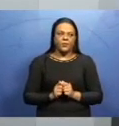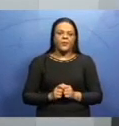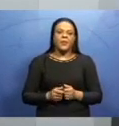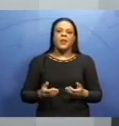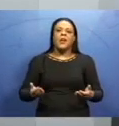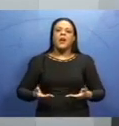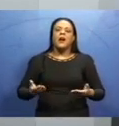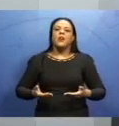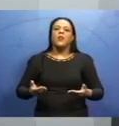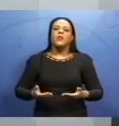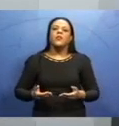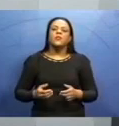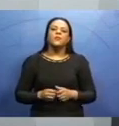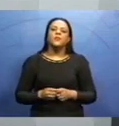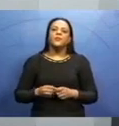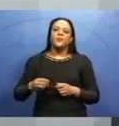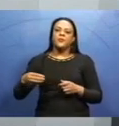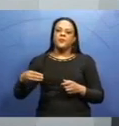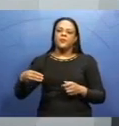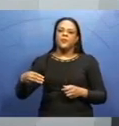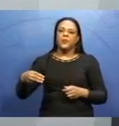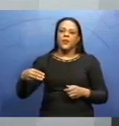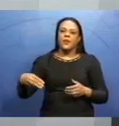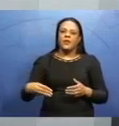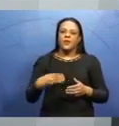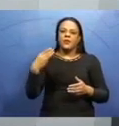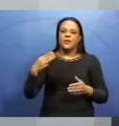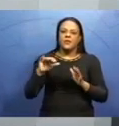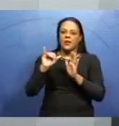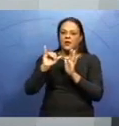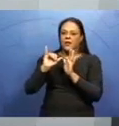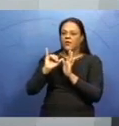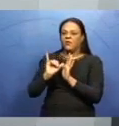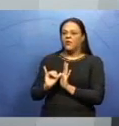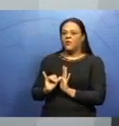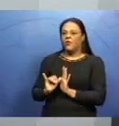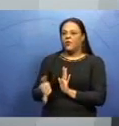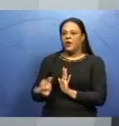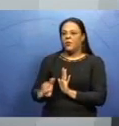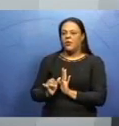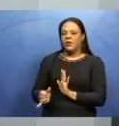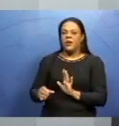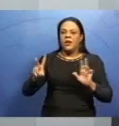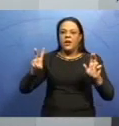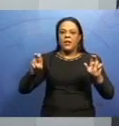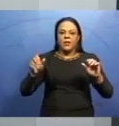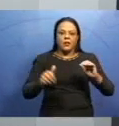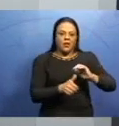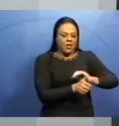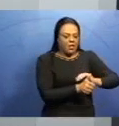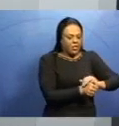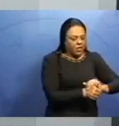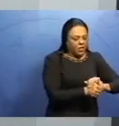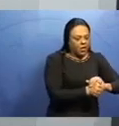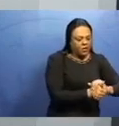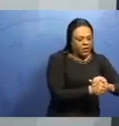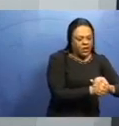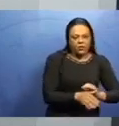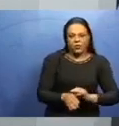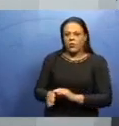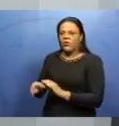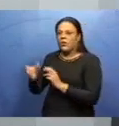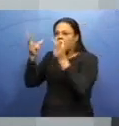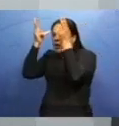Agora, nós vamos para a terceira fábula, que é a tartaruga e a lebre, bastante conhecida também e que muito agrada